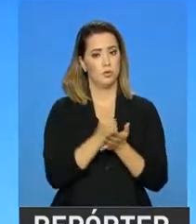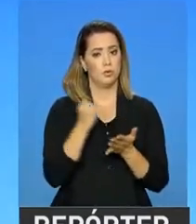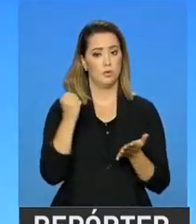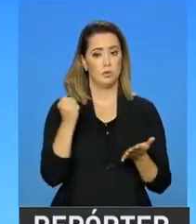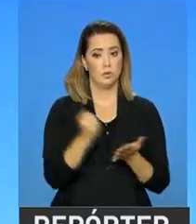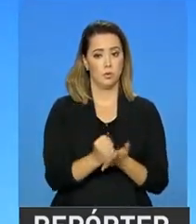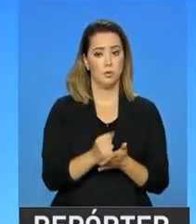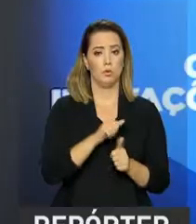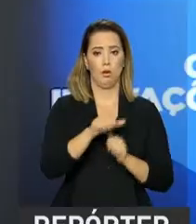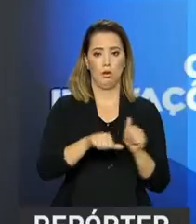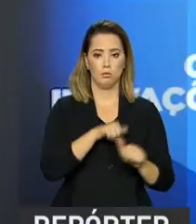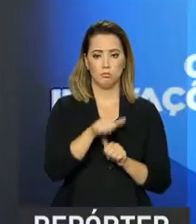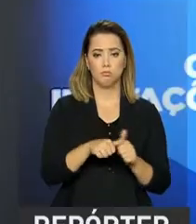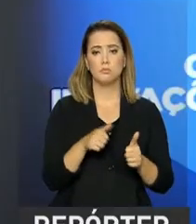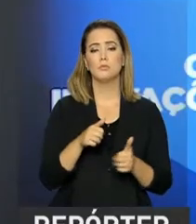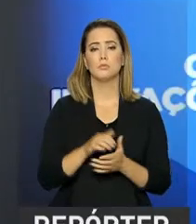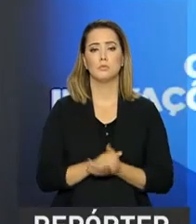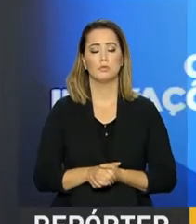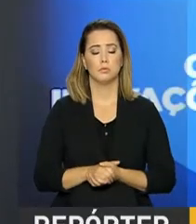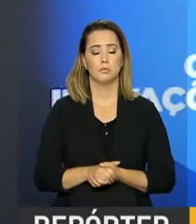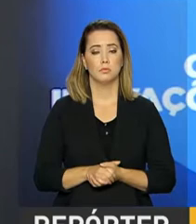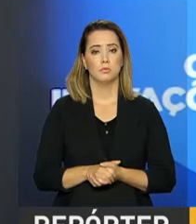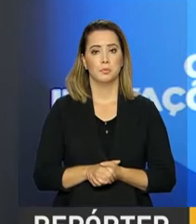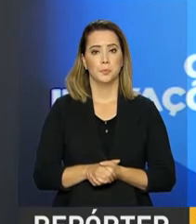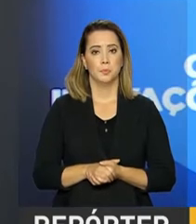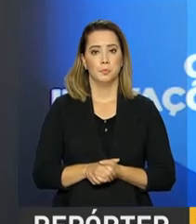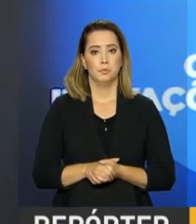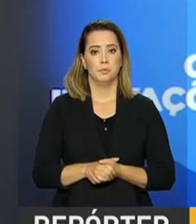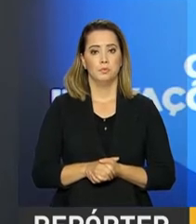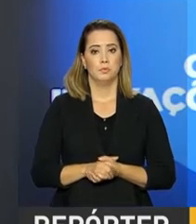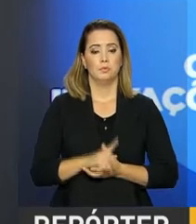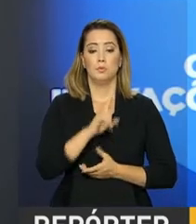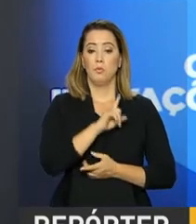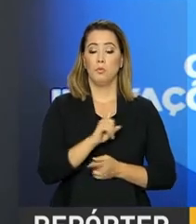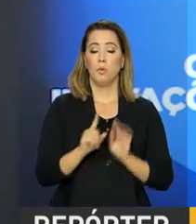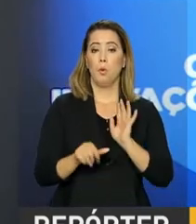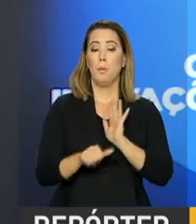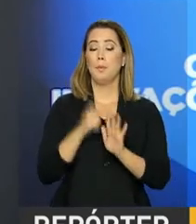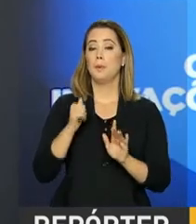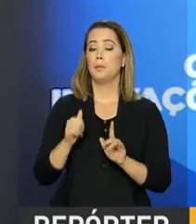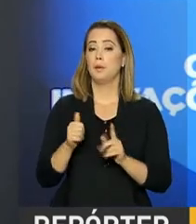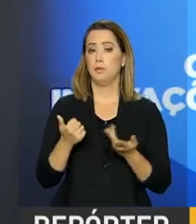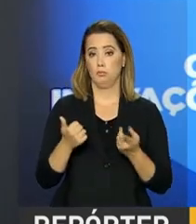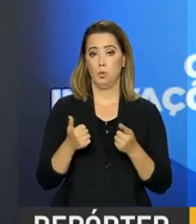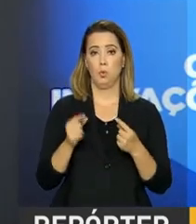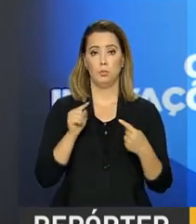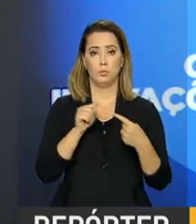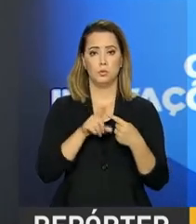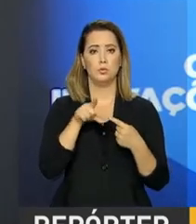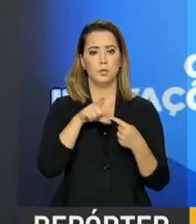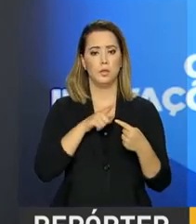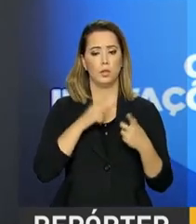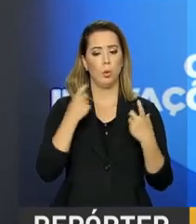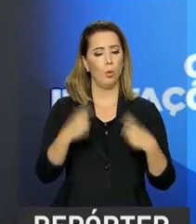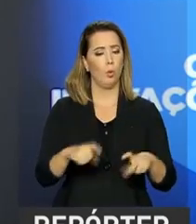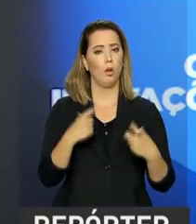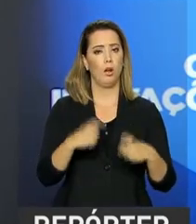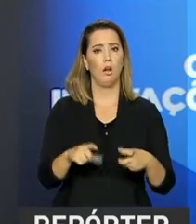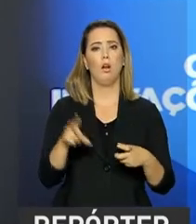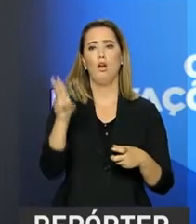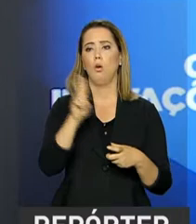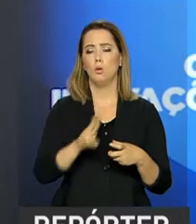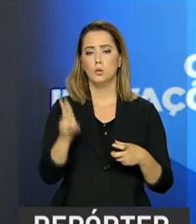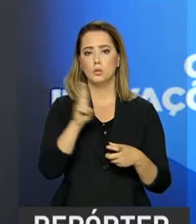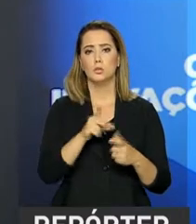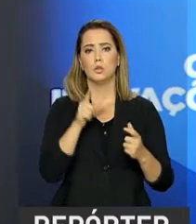atividades da renamo o primeiro desafio é ter essa infraestrutura física e de recursos humanos capacitados para a